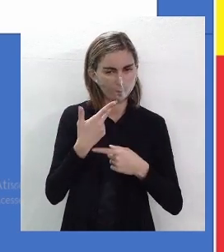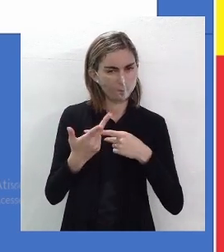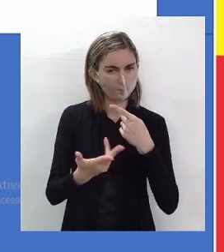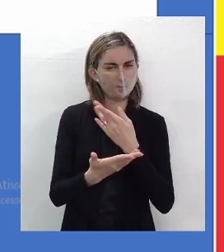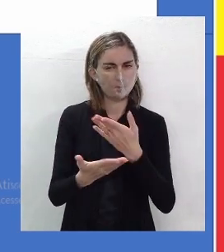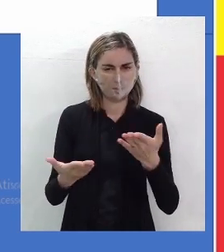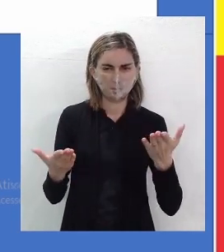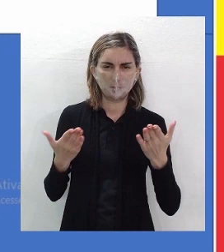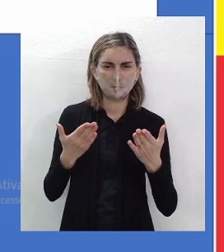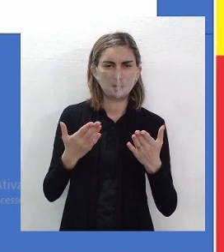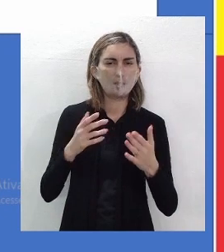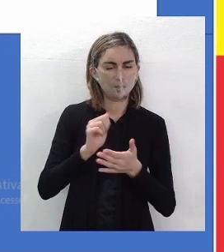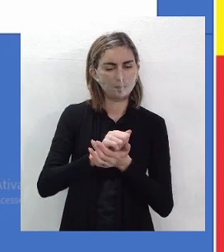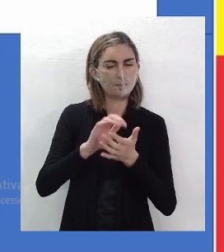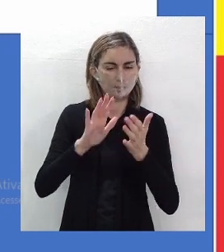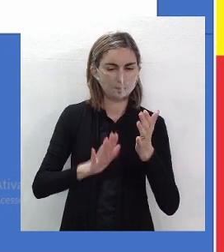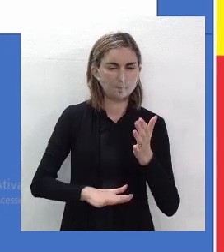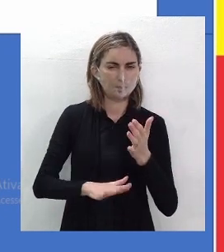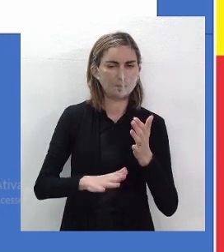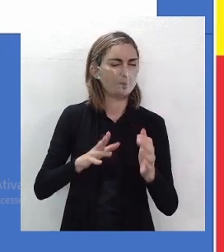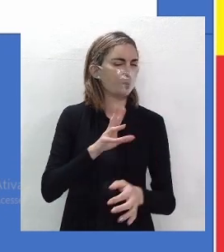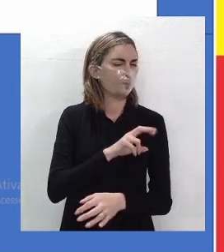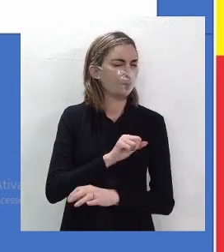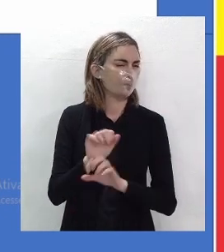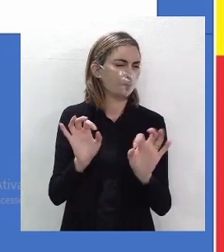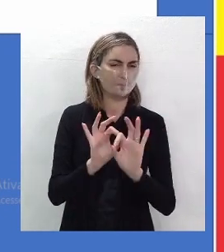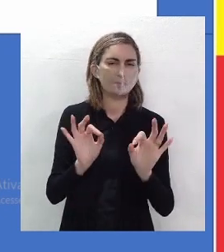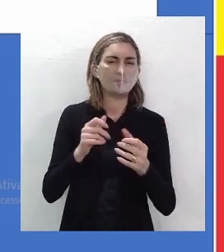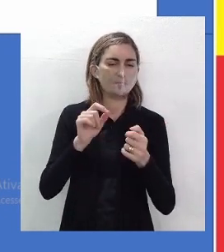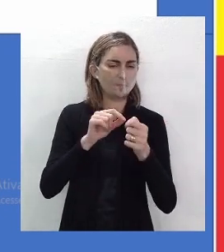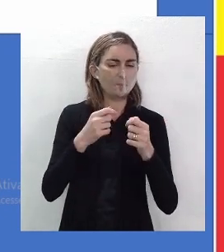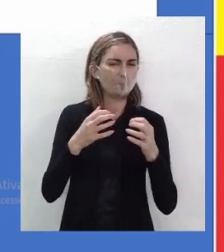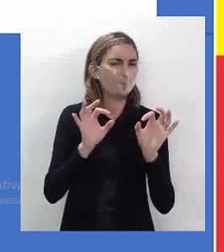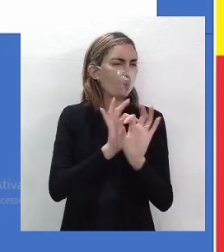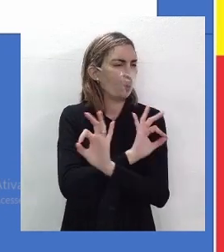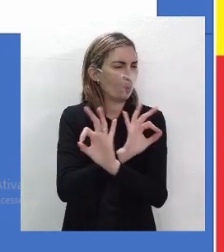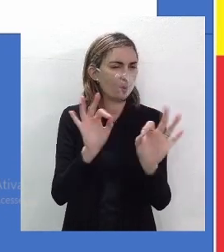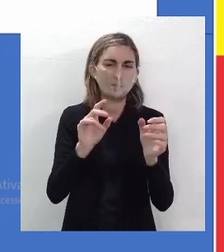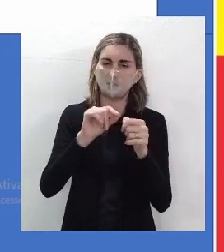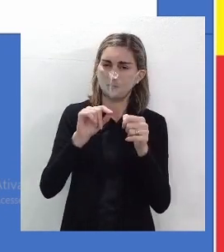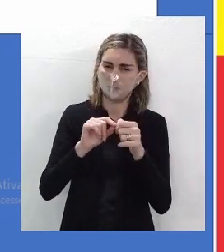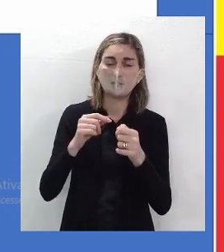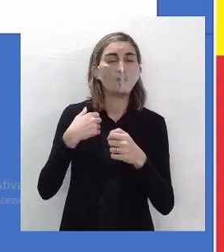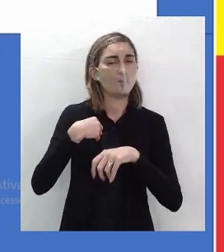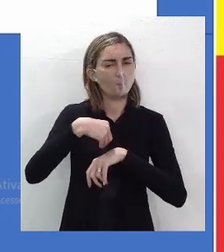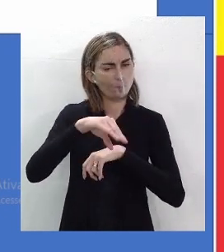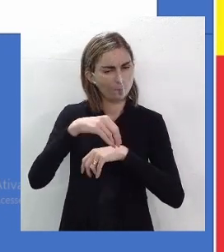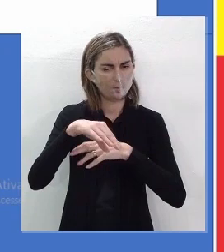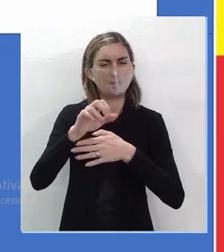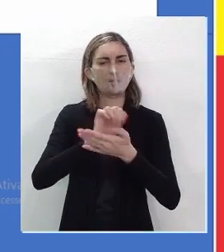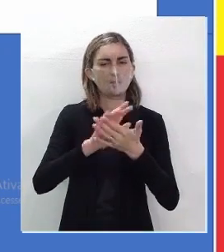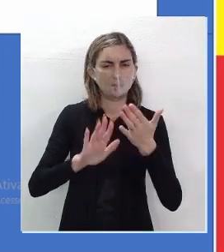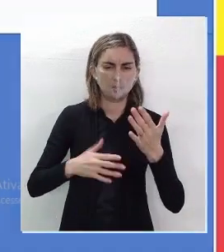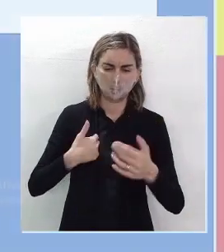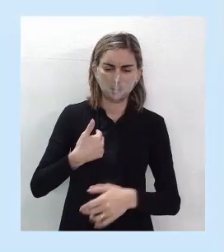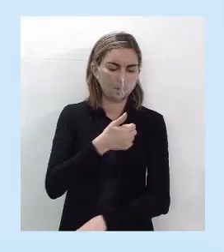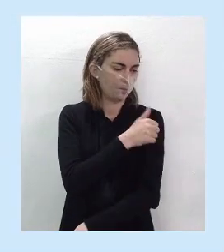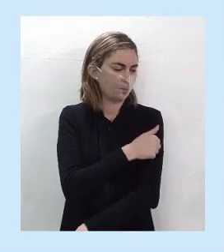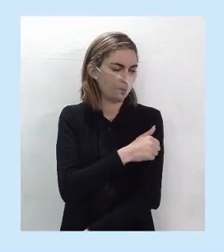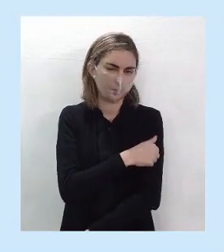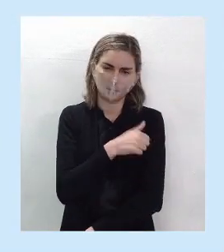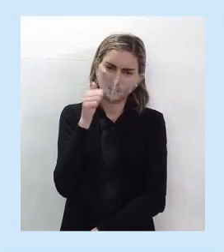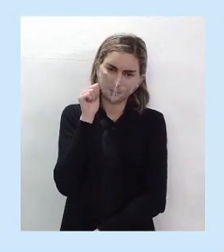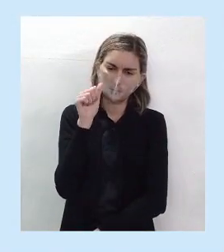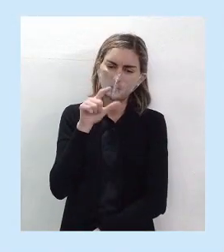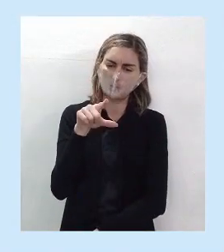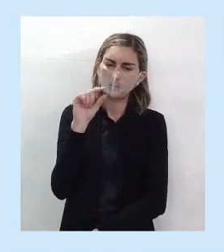Eu digo para vocês que essa atividade é tão maravilhosa para a gente fazer que eu passei essa atividade e aí a minha